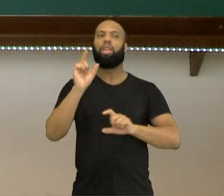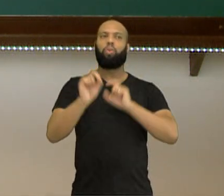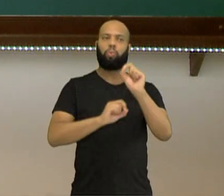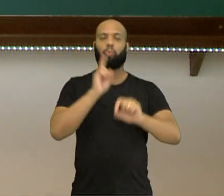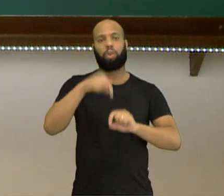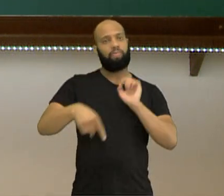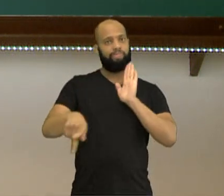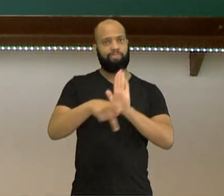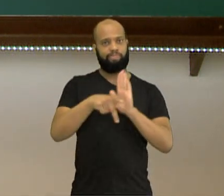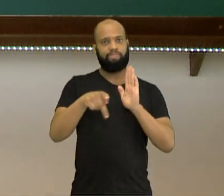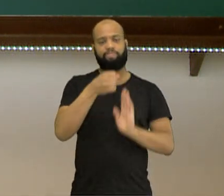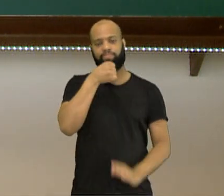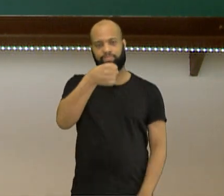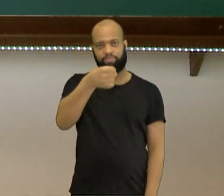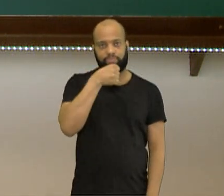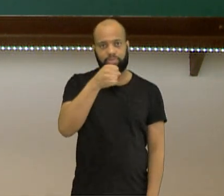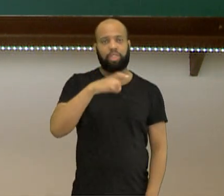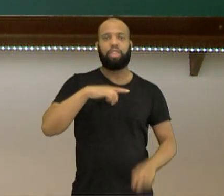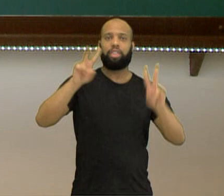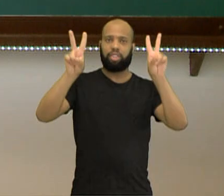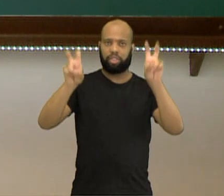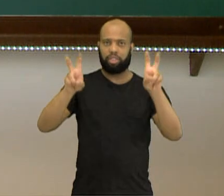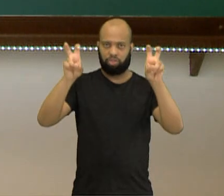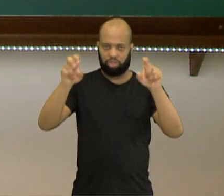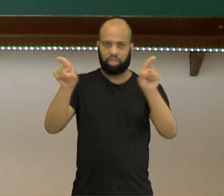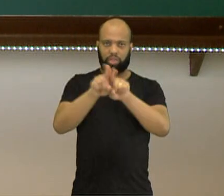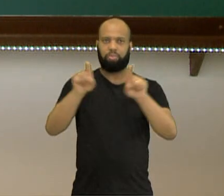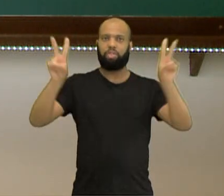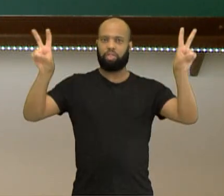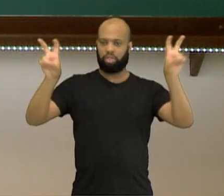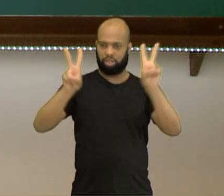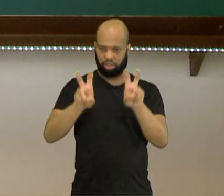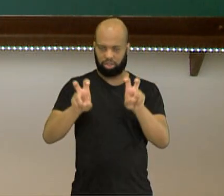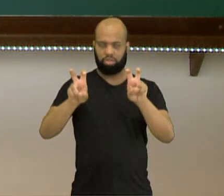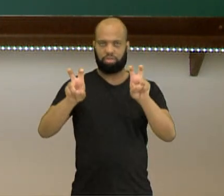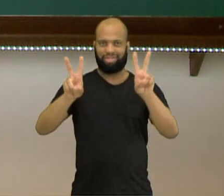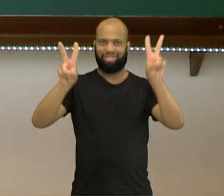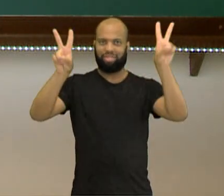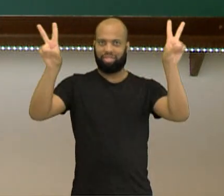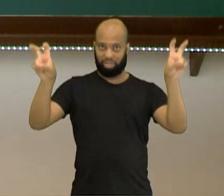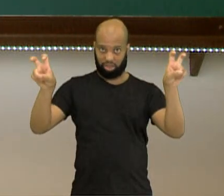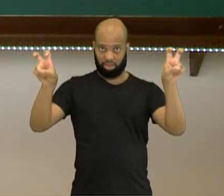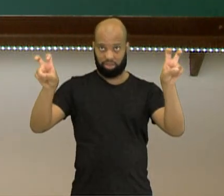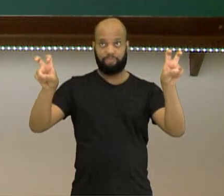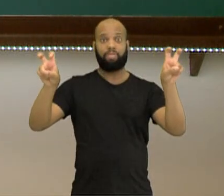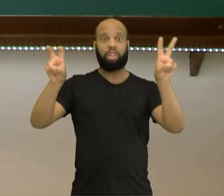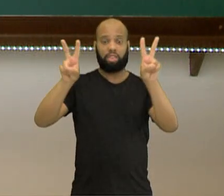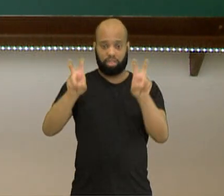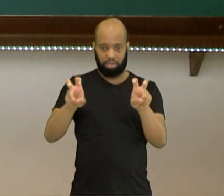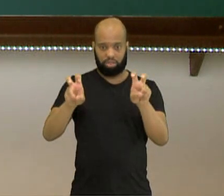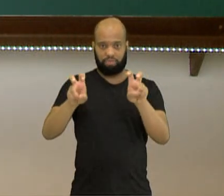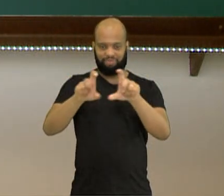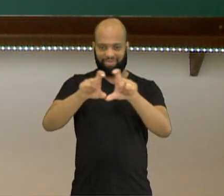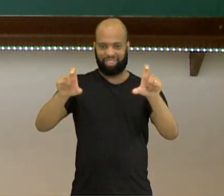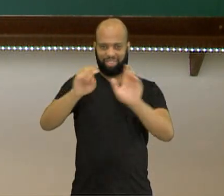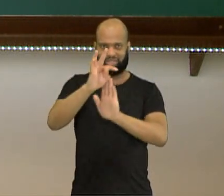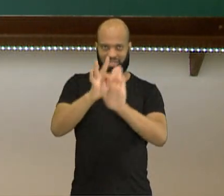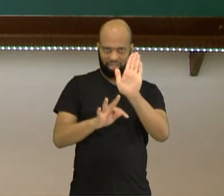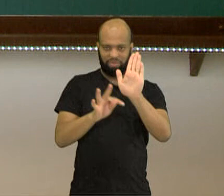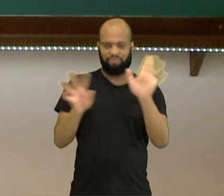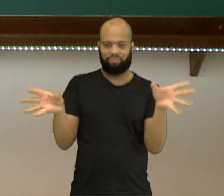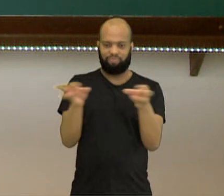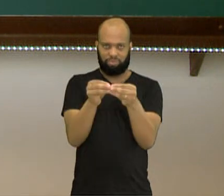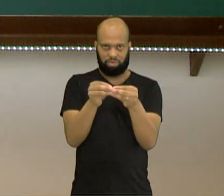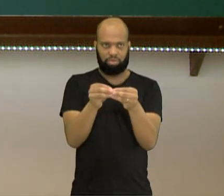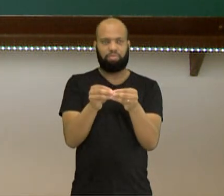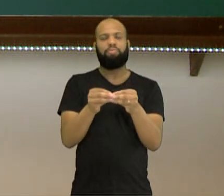uma reportagem. Um título ou manchete, se for a reportagem principal do dia,